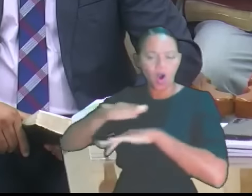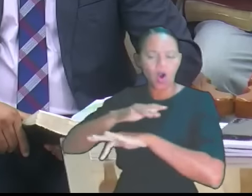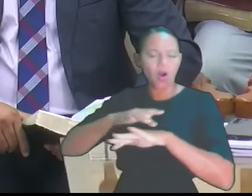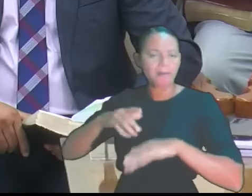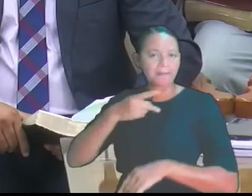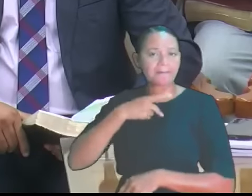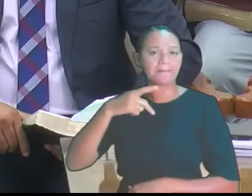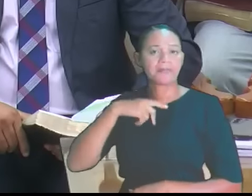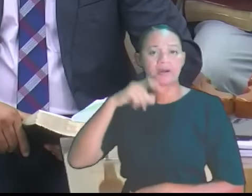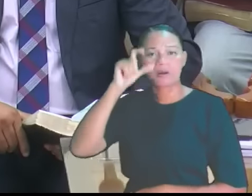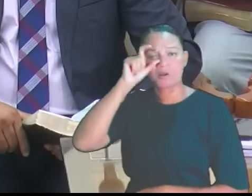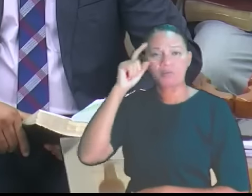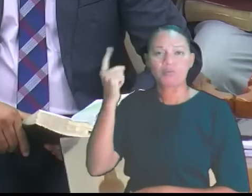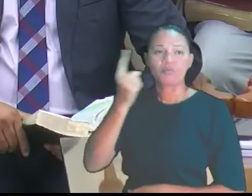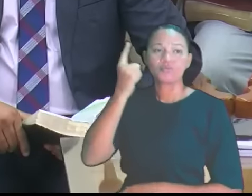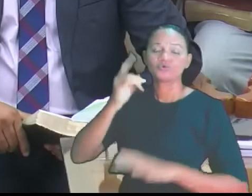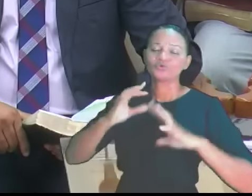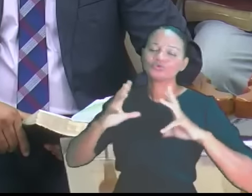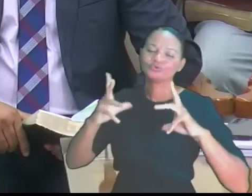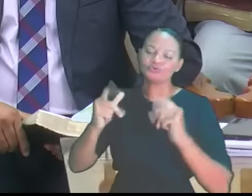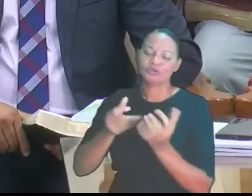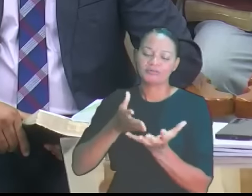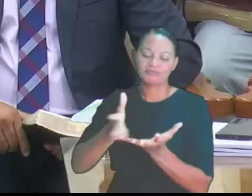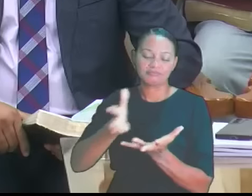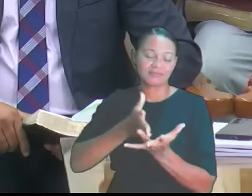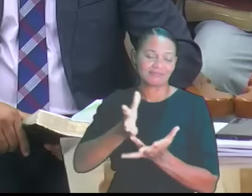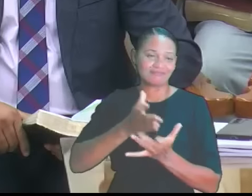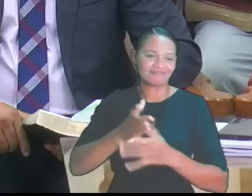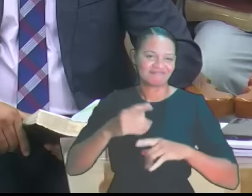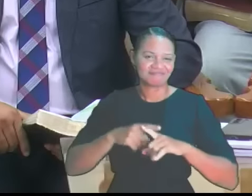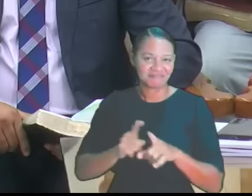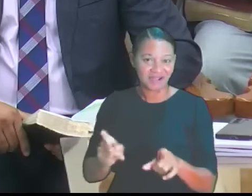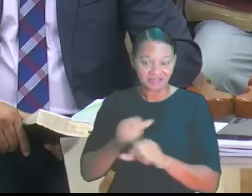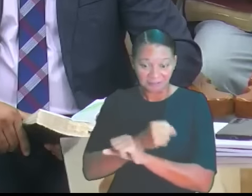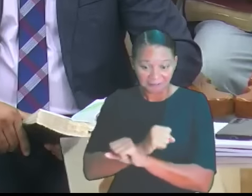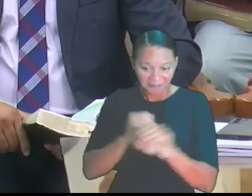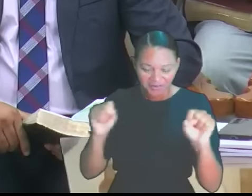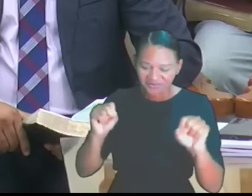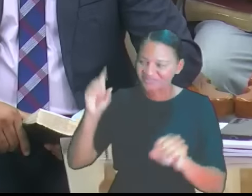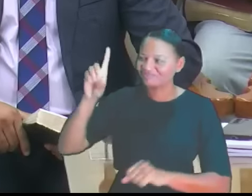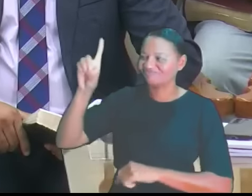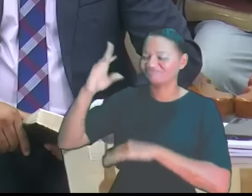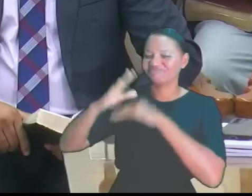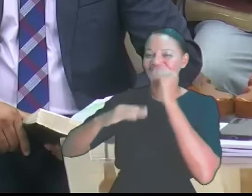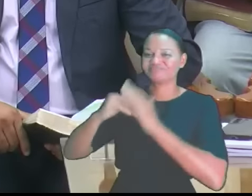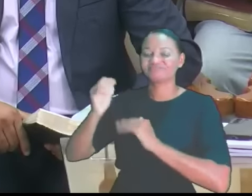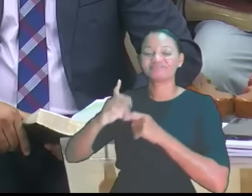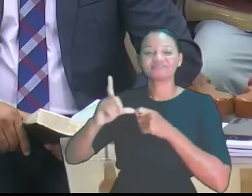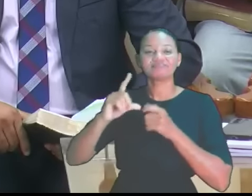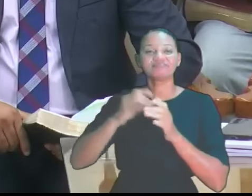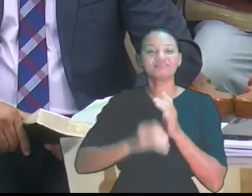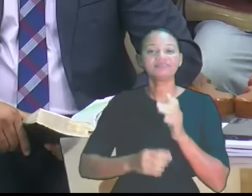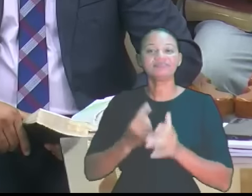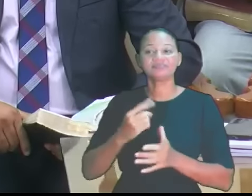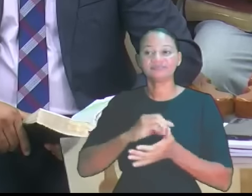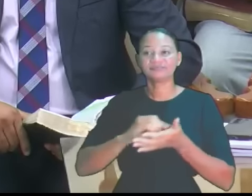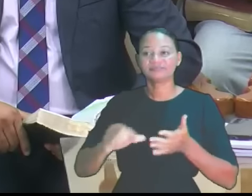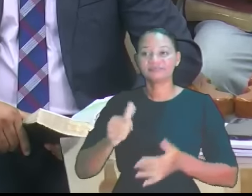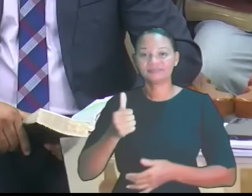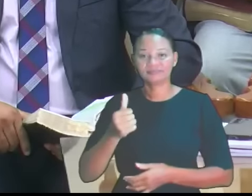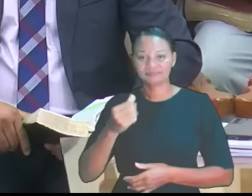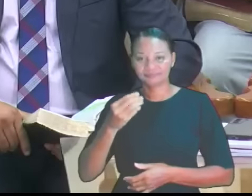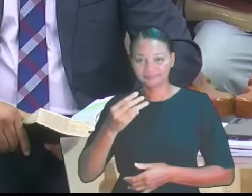mas ele é especialista em causa impossível. Lucas 1,37. Haveria alguma